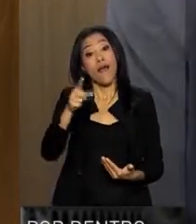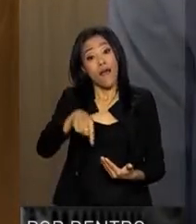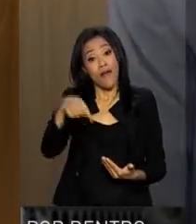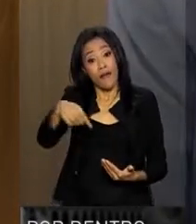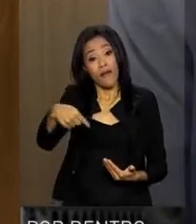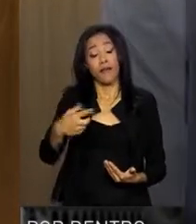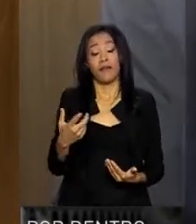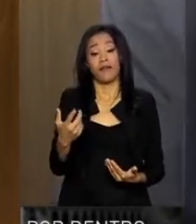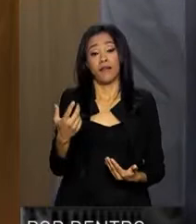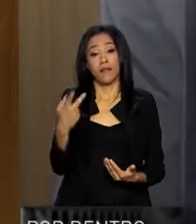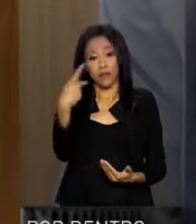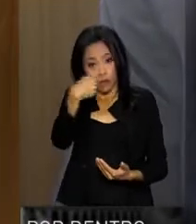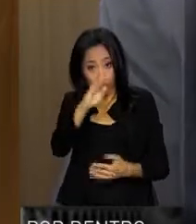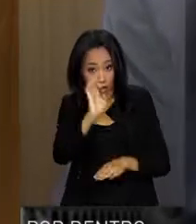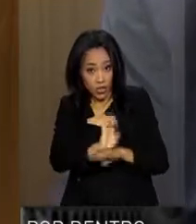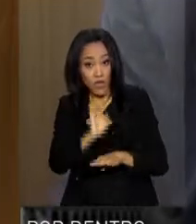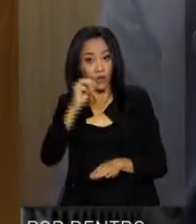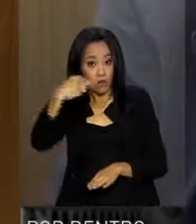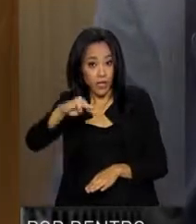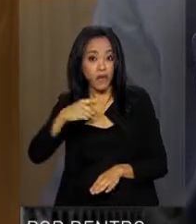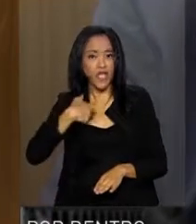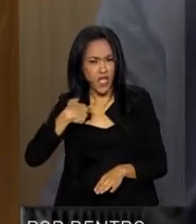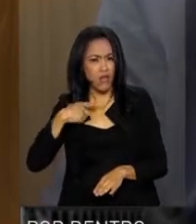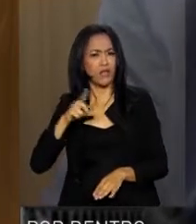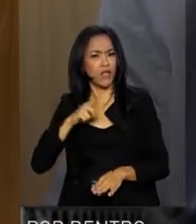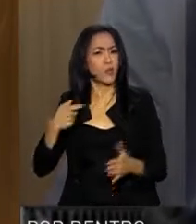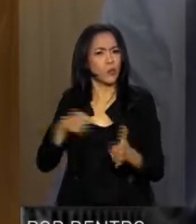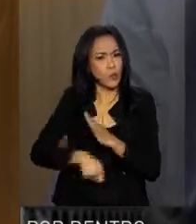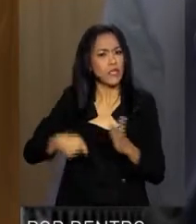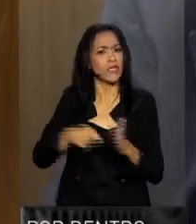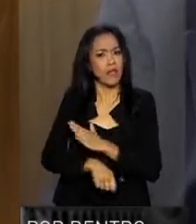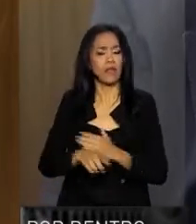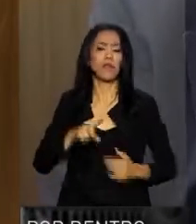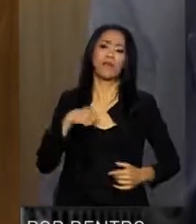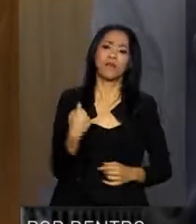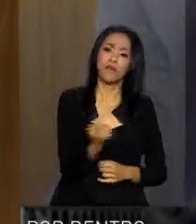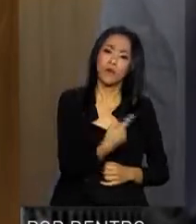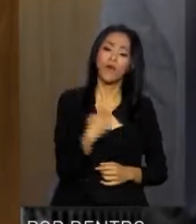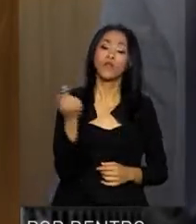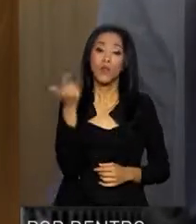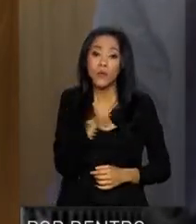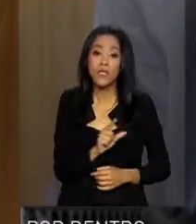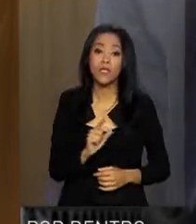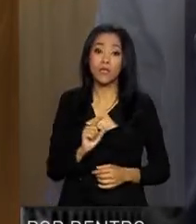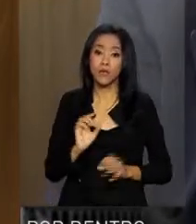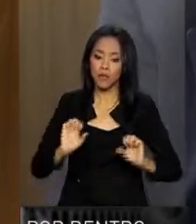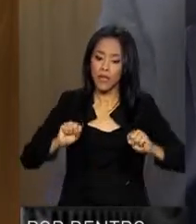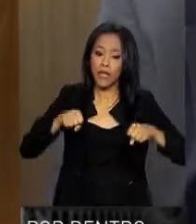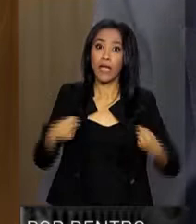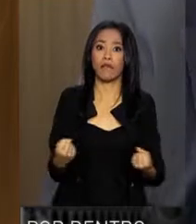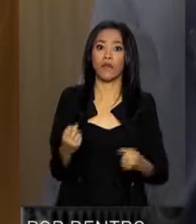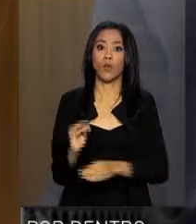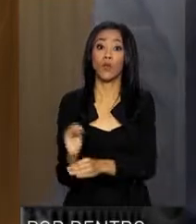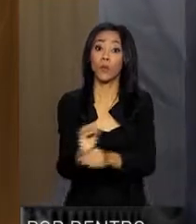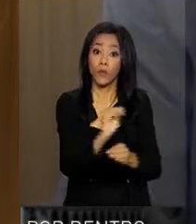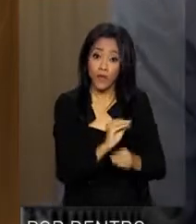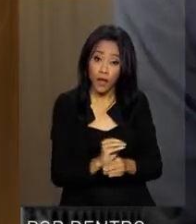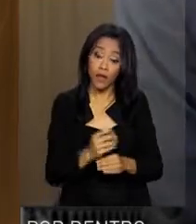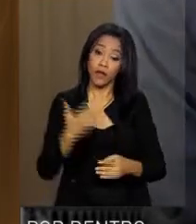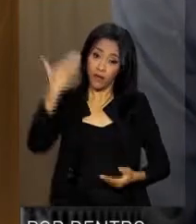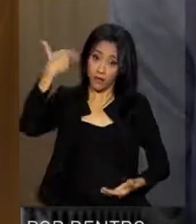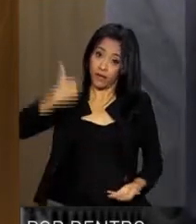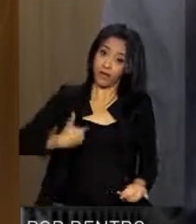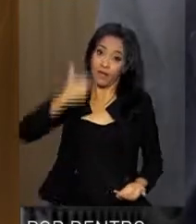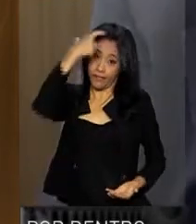estado eu tenho lutado pra que a gente possa fazer a revitalização dessas bacias como ministro do meio